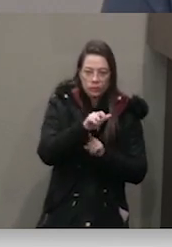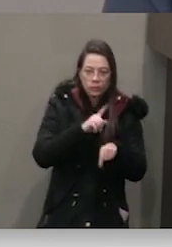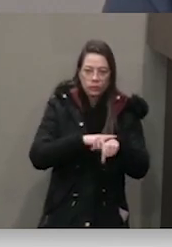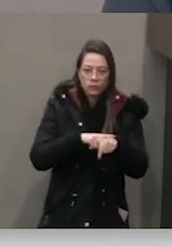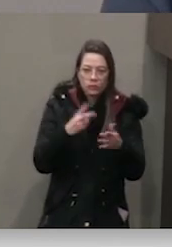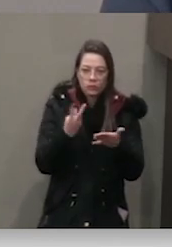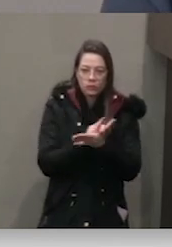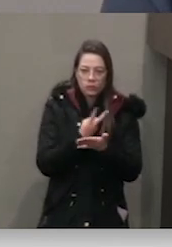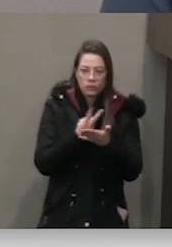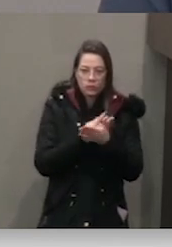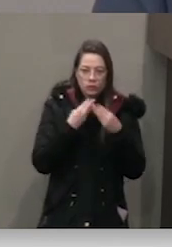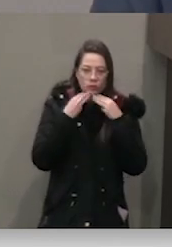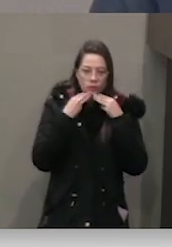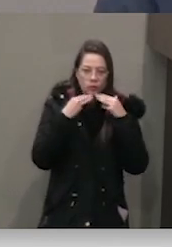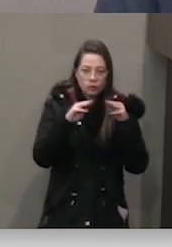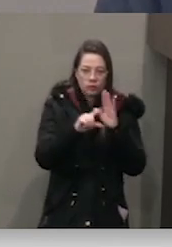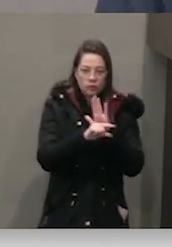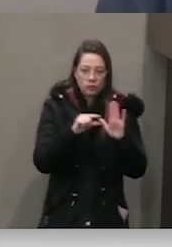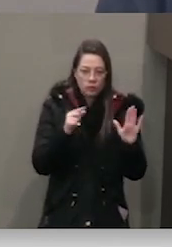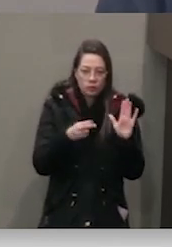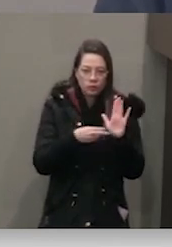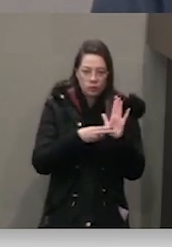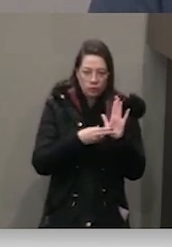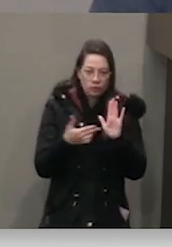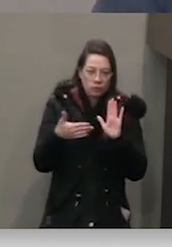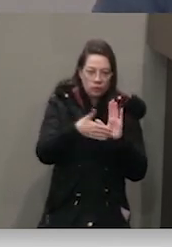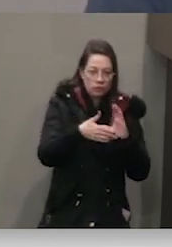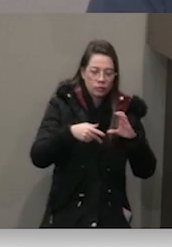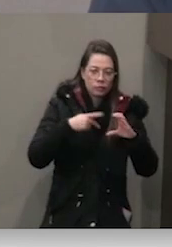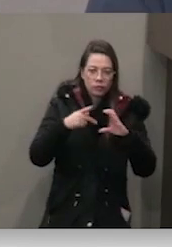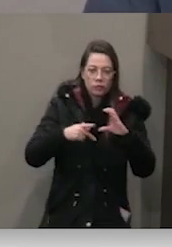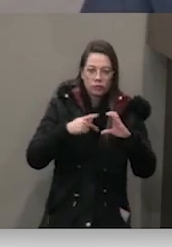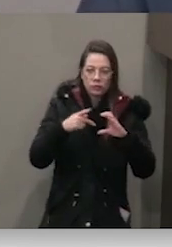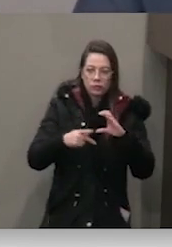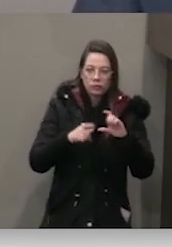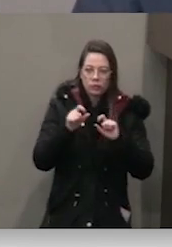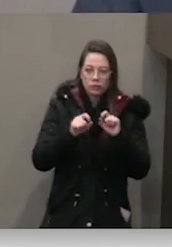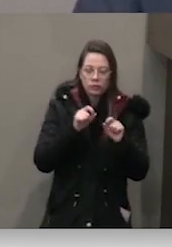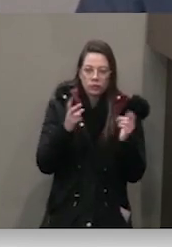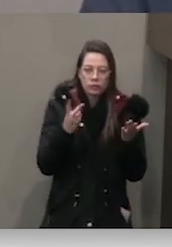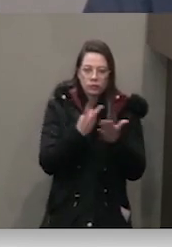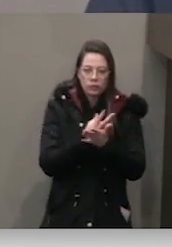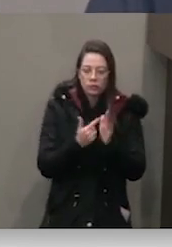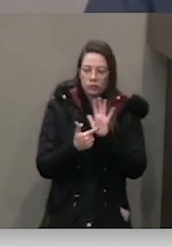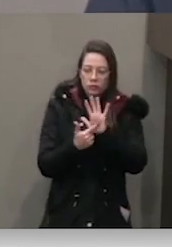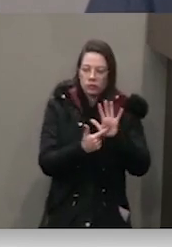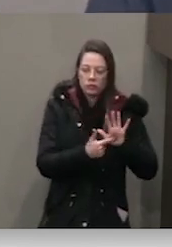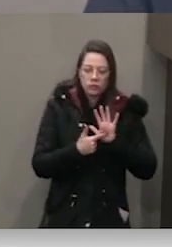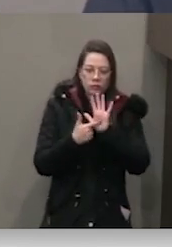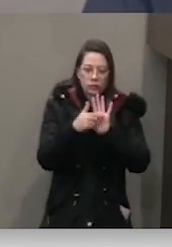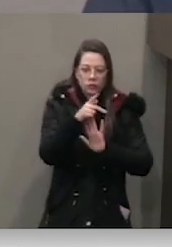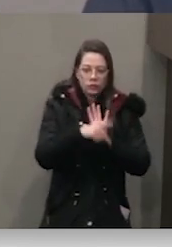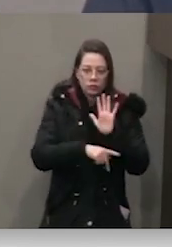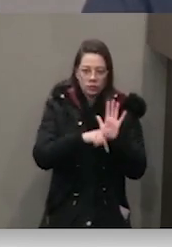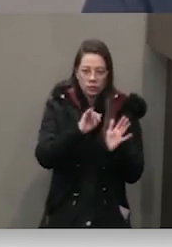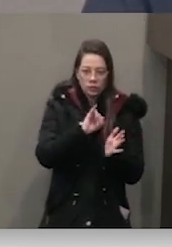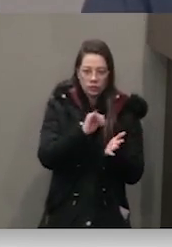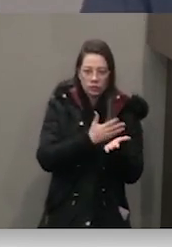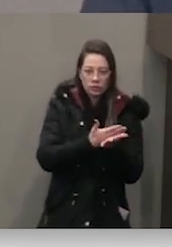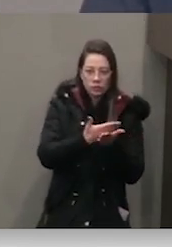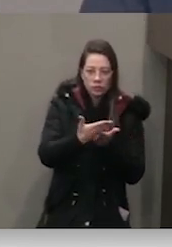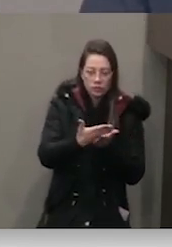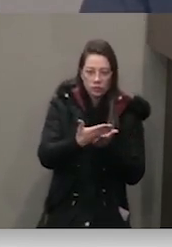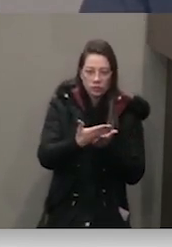nas mensagens retificativas que vieram para casa, que acabaram trazendo o projeto